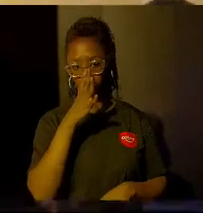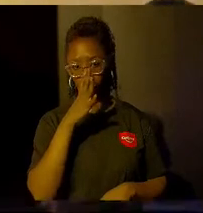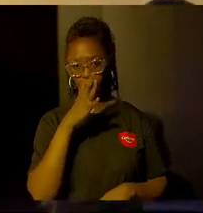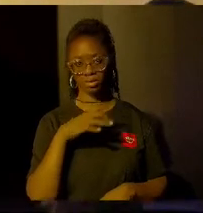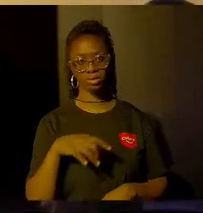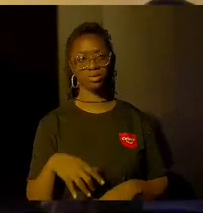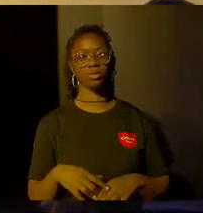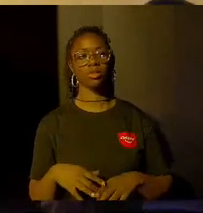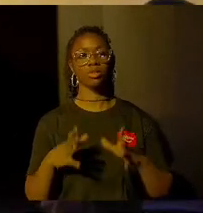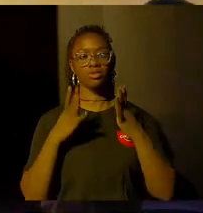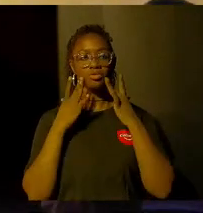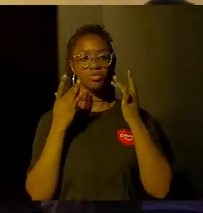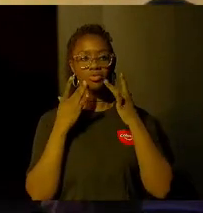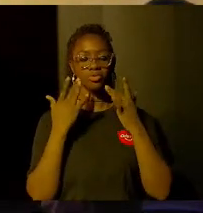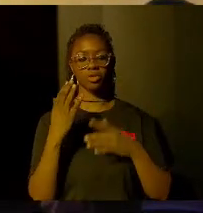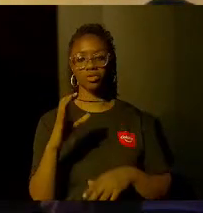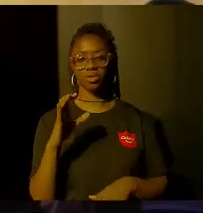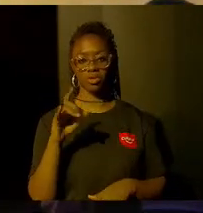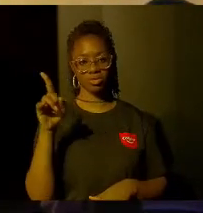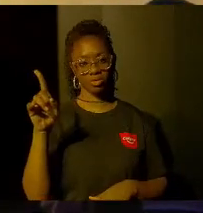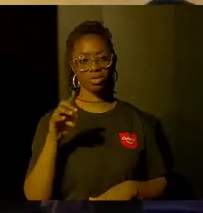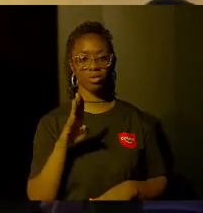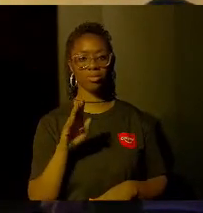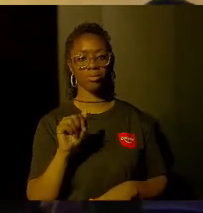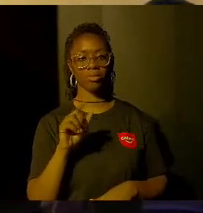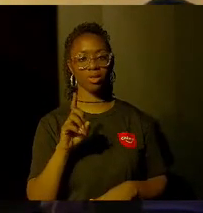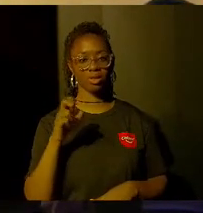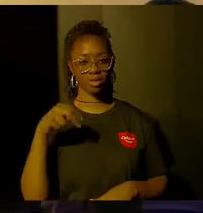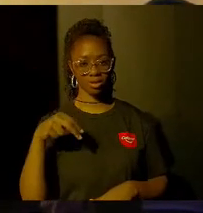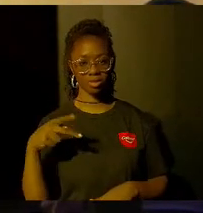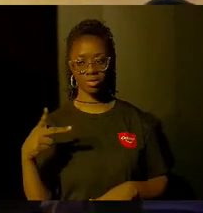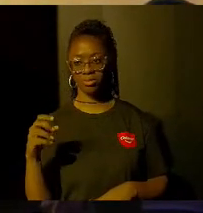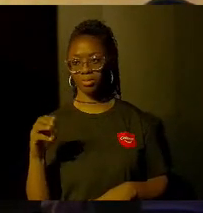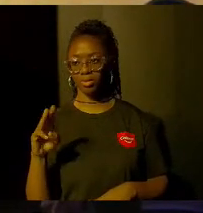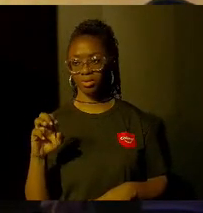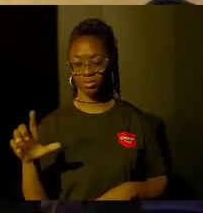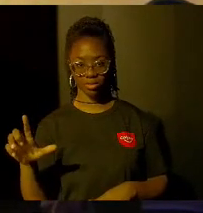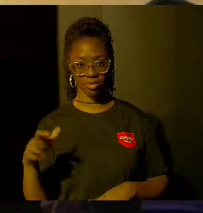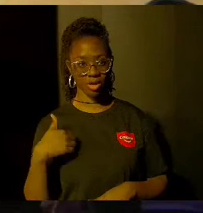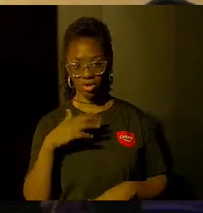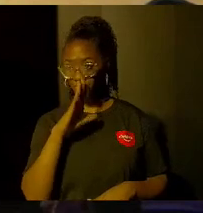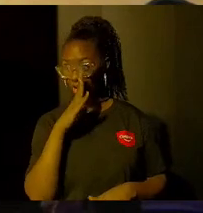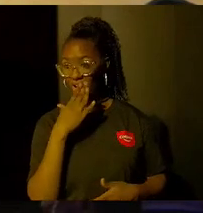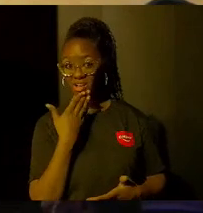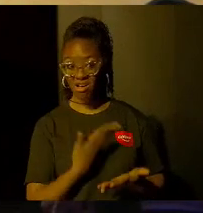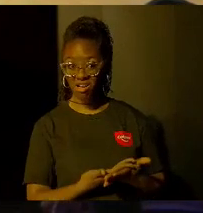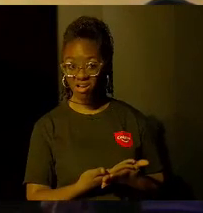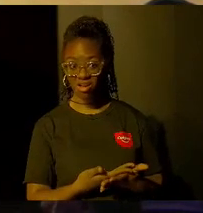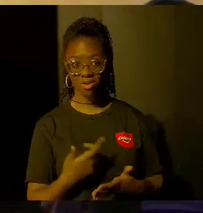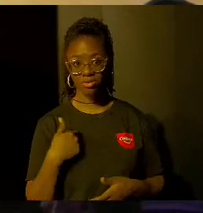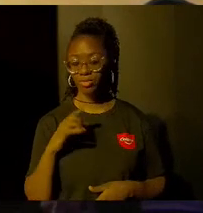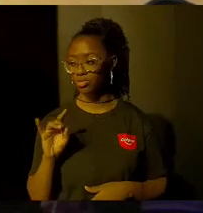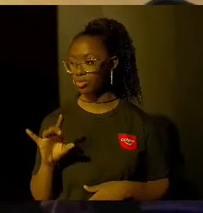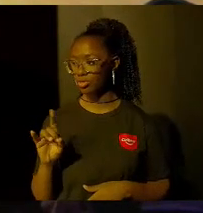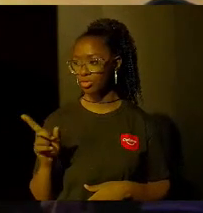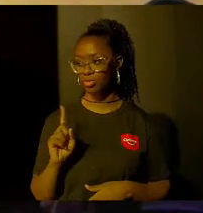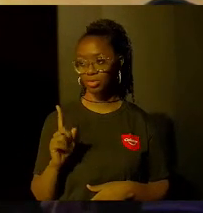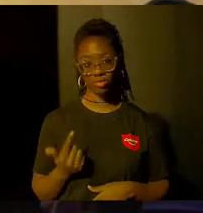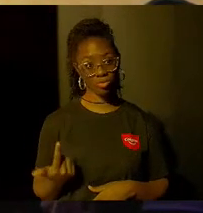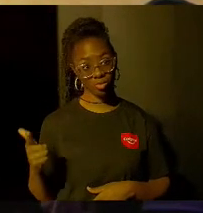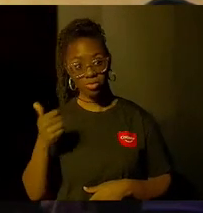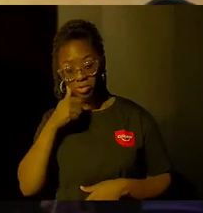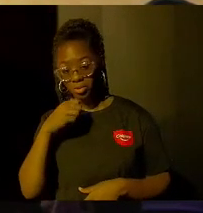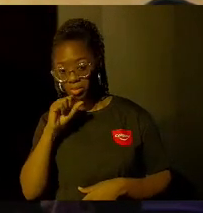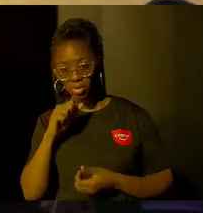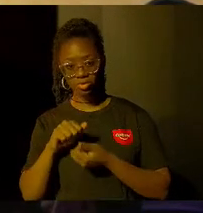do teatro de Copacabana ali na Baden Powell eu não acredito que você tá aqui ela não mas eu não vim sozinha não veio outra mãe